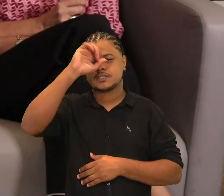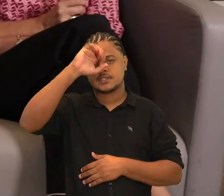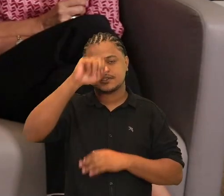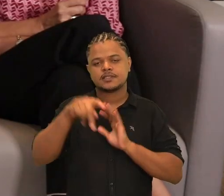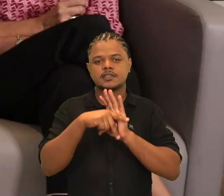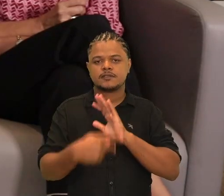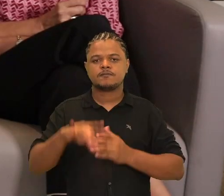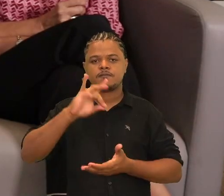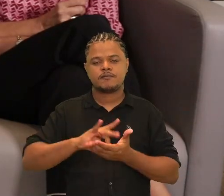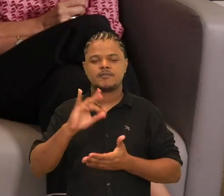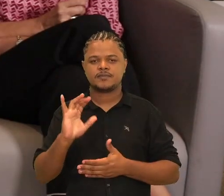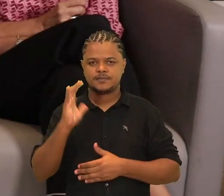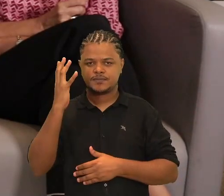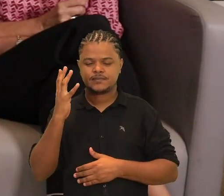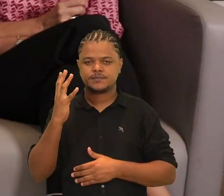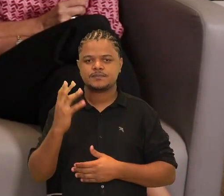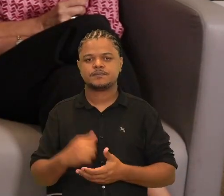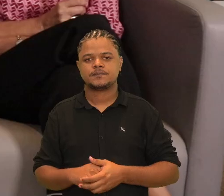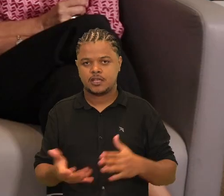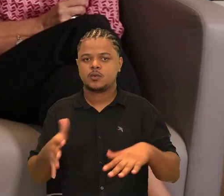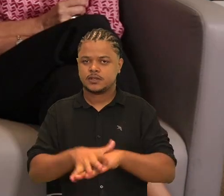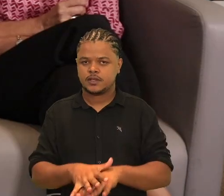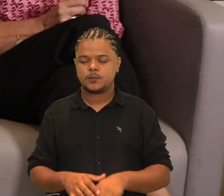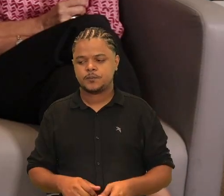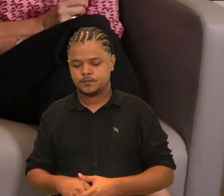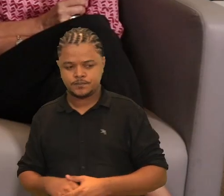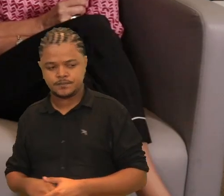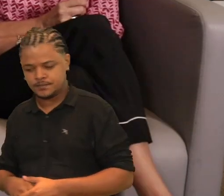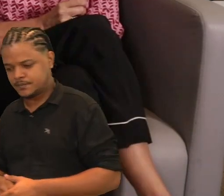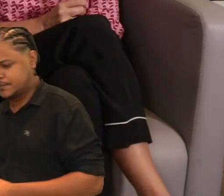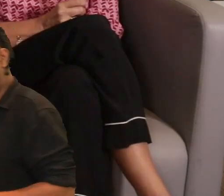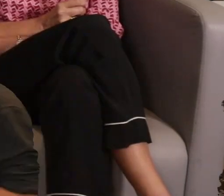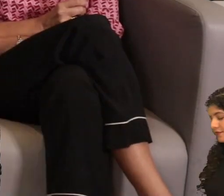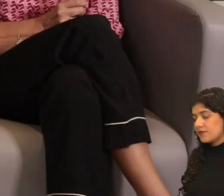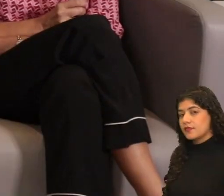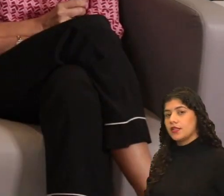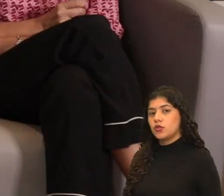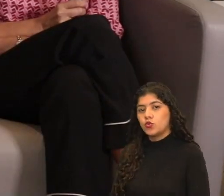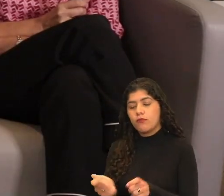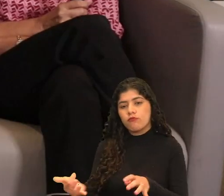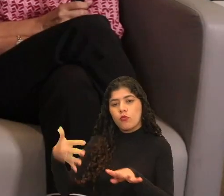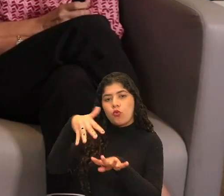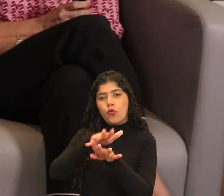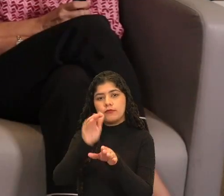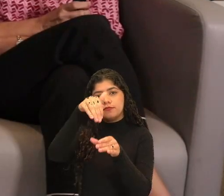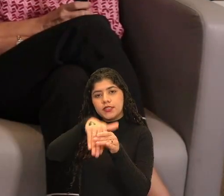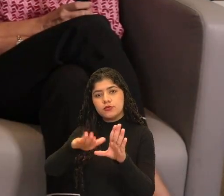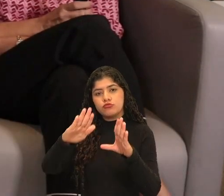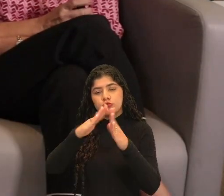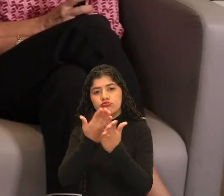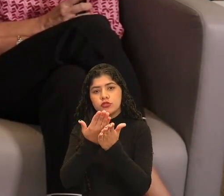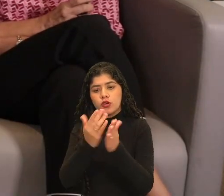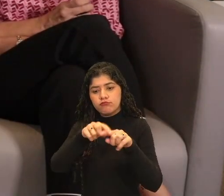dele realmente aconteça. Isso é inclusão. Não é apenas ele estar junto, integrado na escola, na sala de aula.